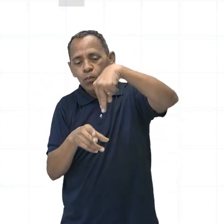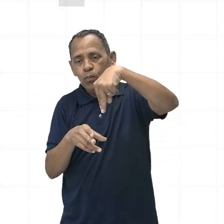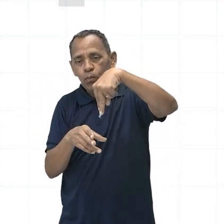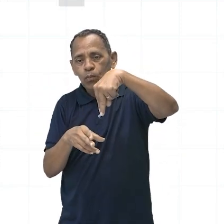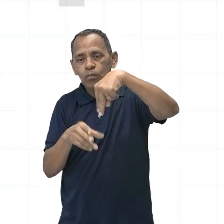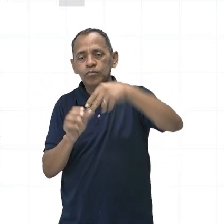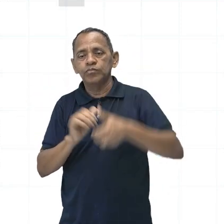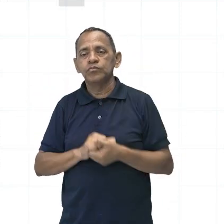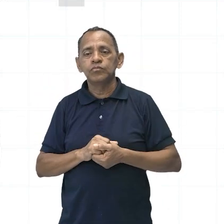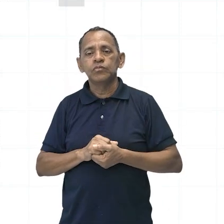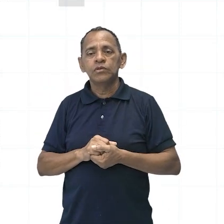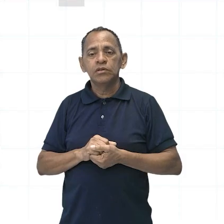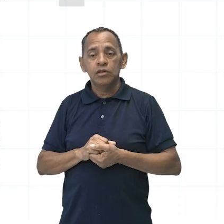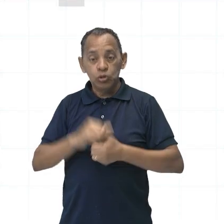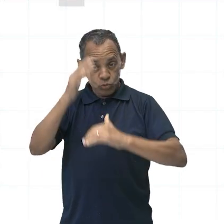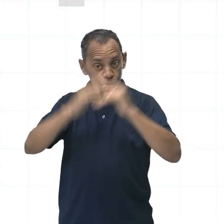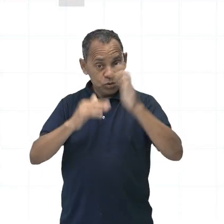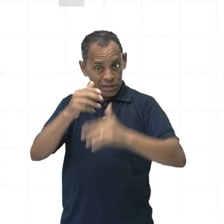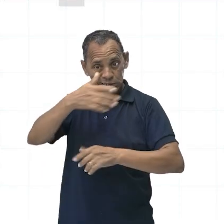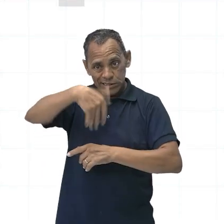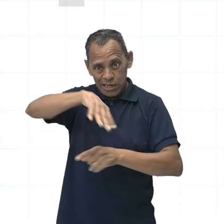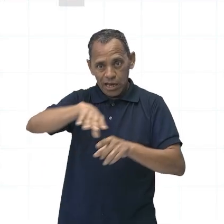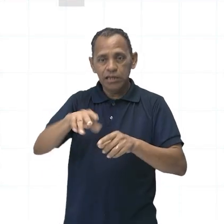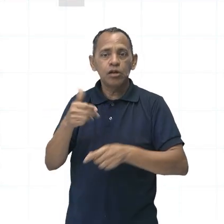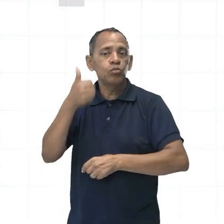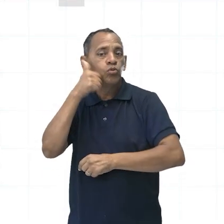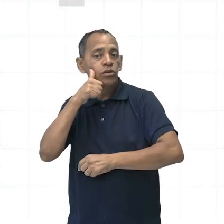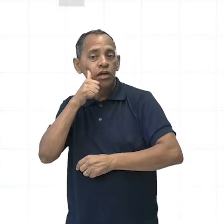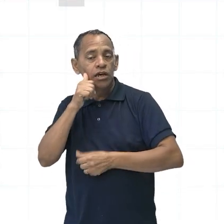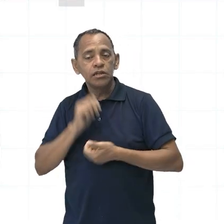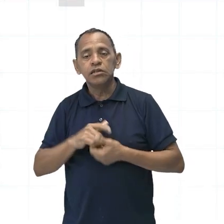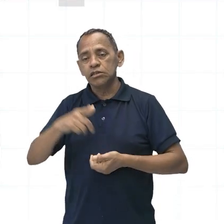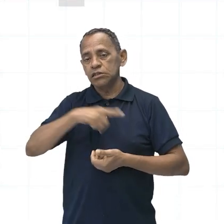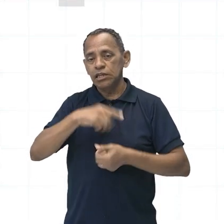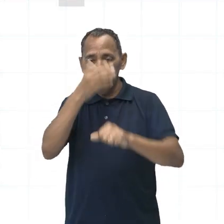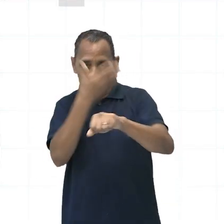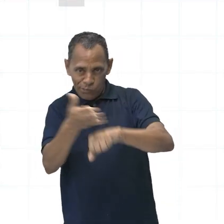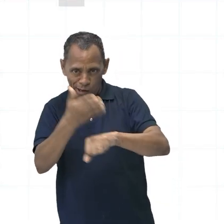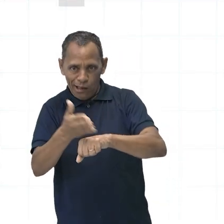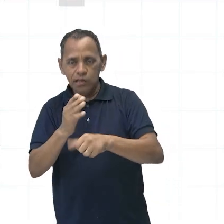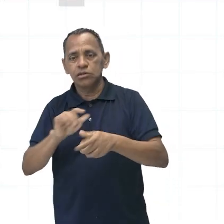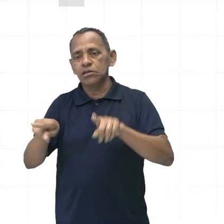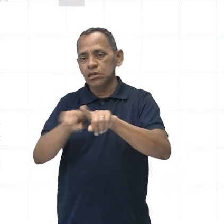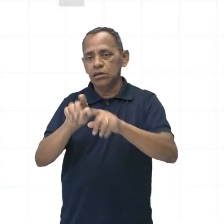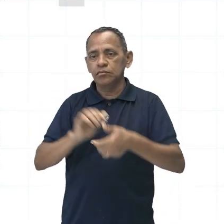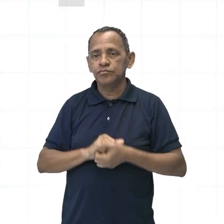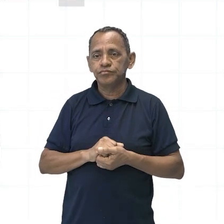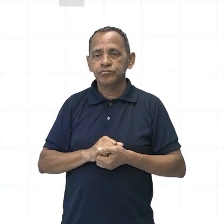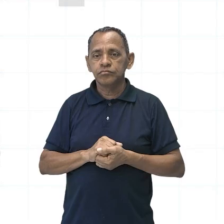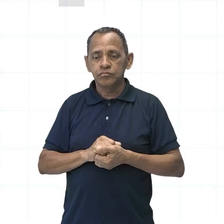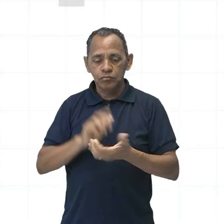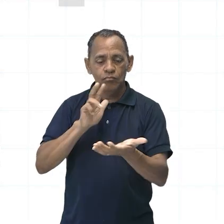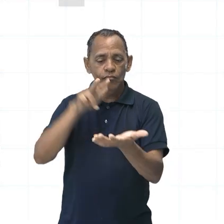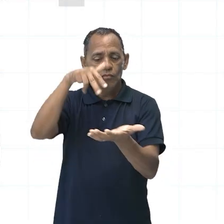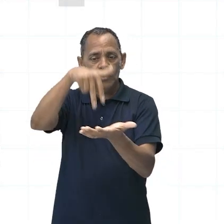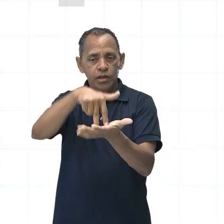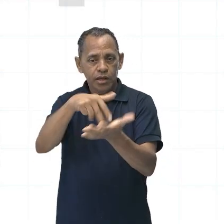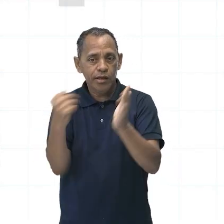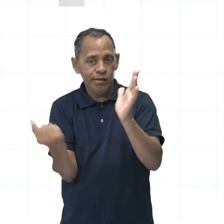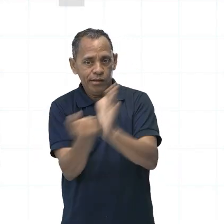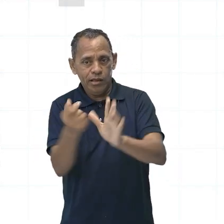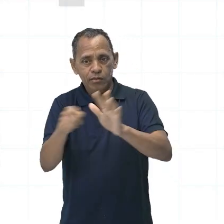Dançarinos, especialmente as mulheres, muitas vezes executam movimento nas pontas dos pés, simbolizando